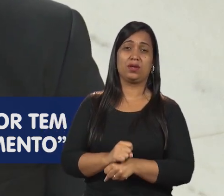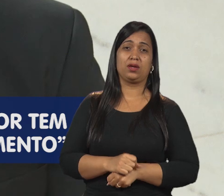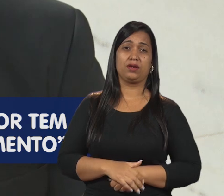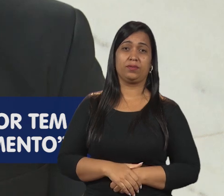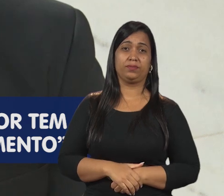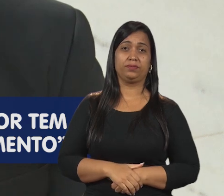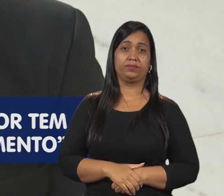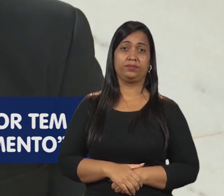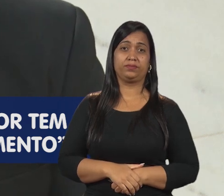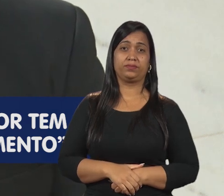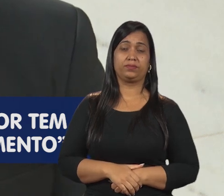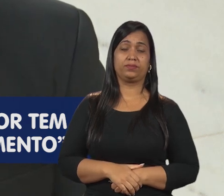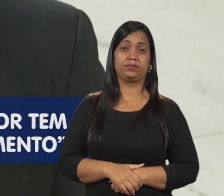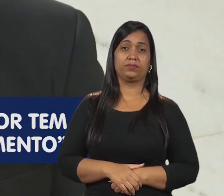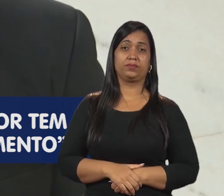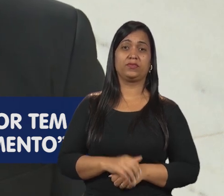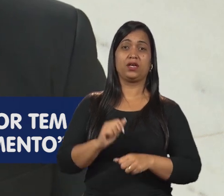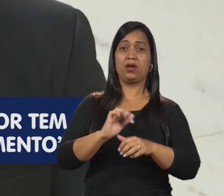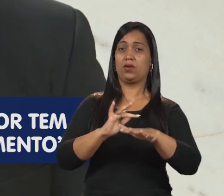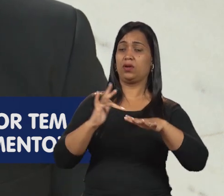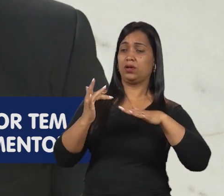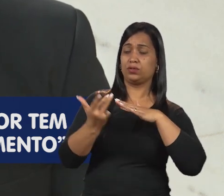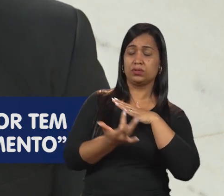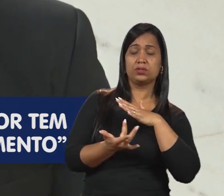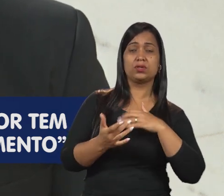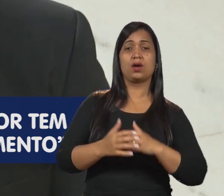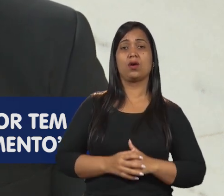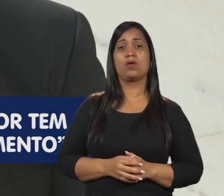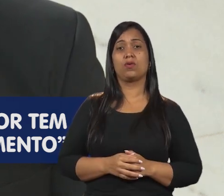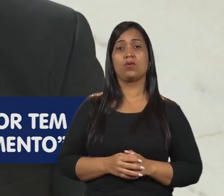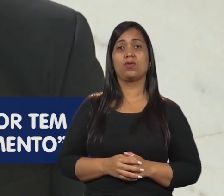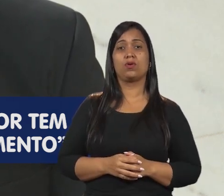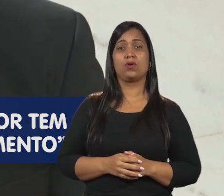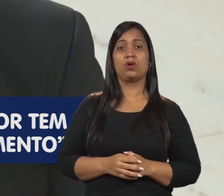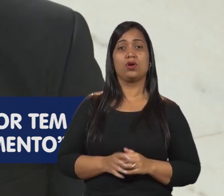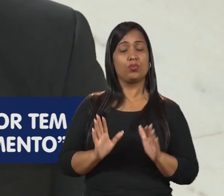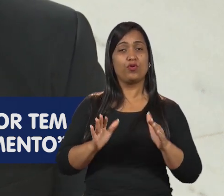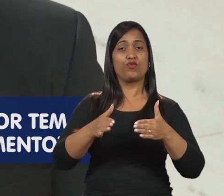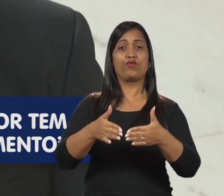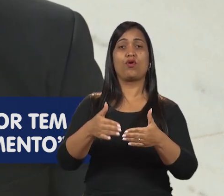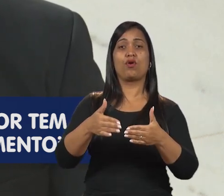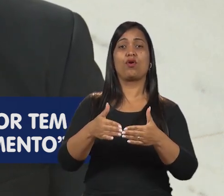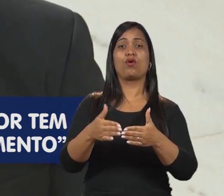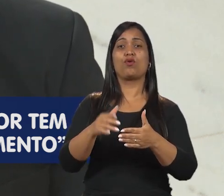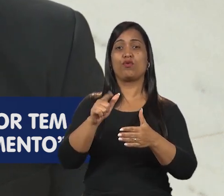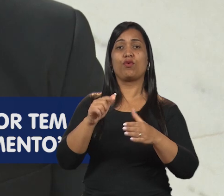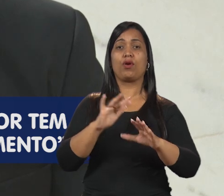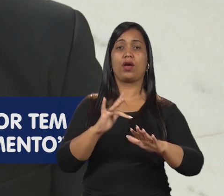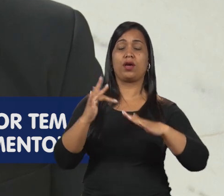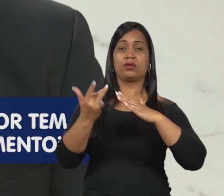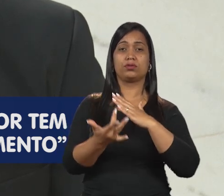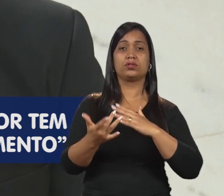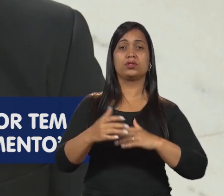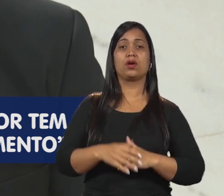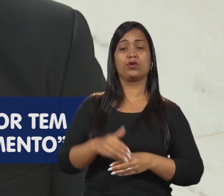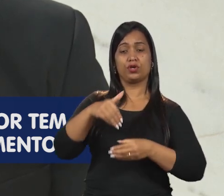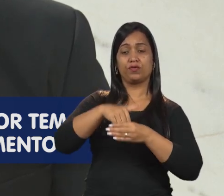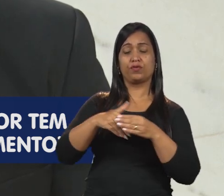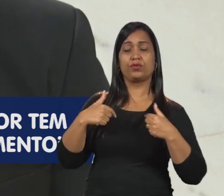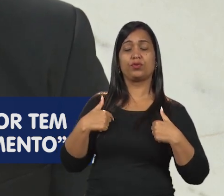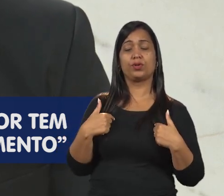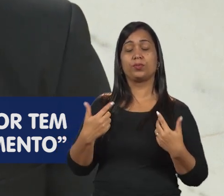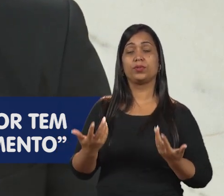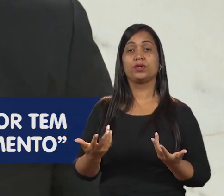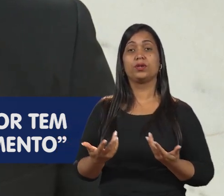posicionamento. Eu vim da rede social, acho que o meu grande foco de votos foi a rede social, e